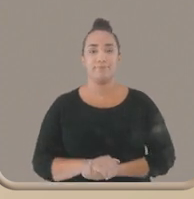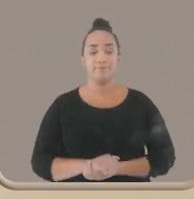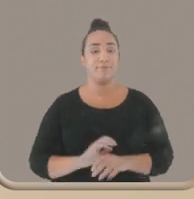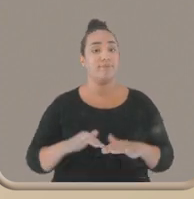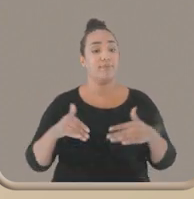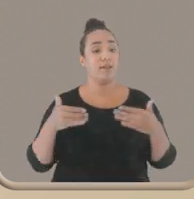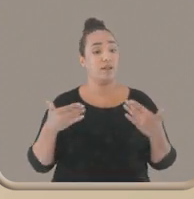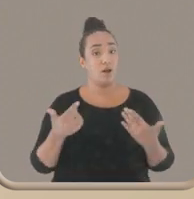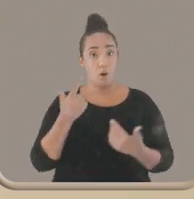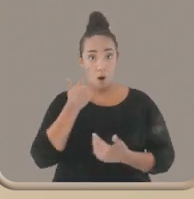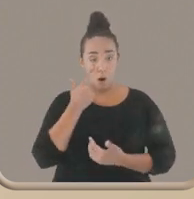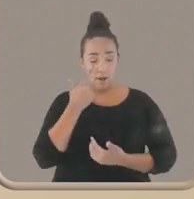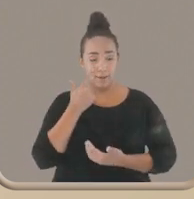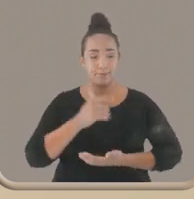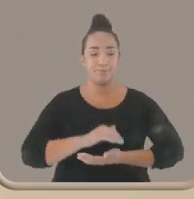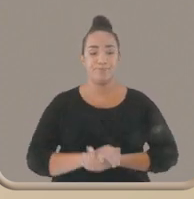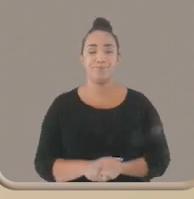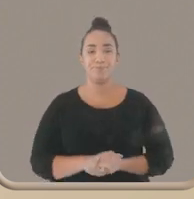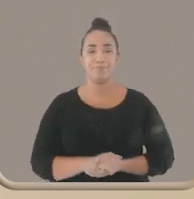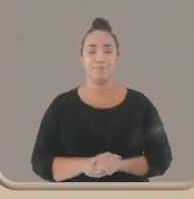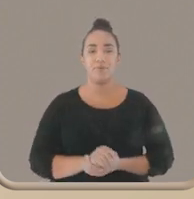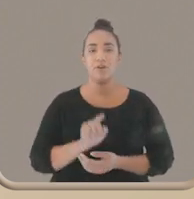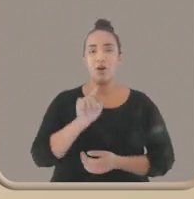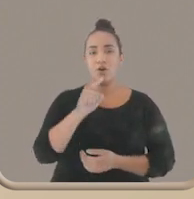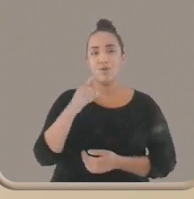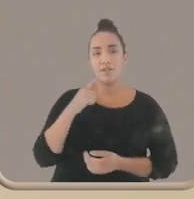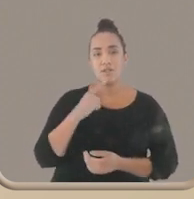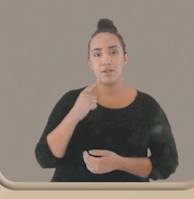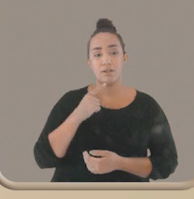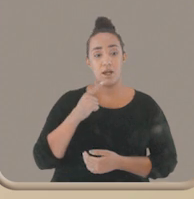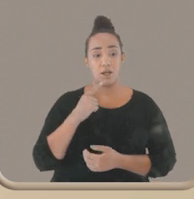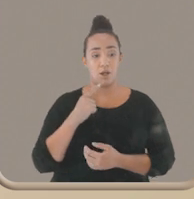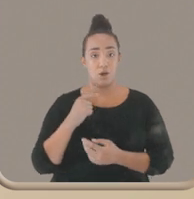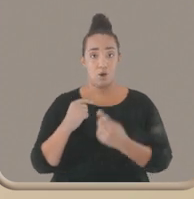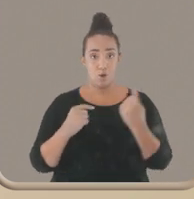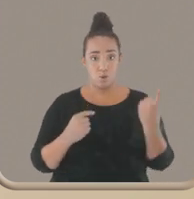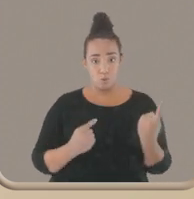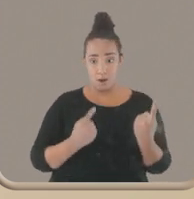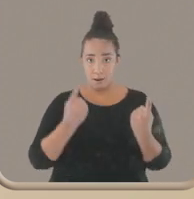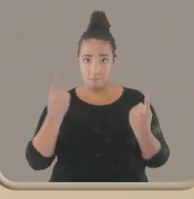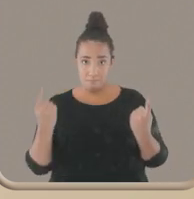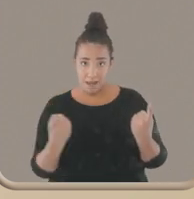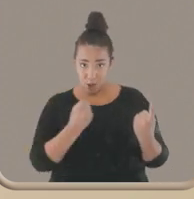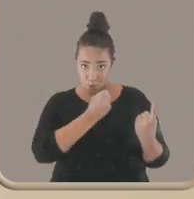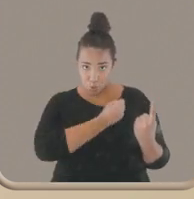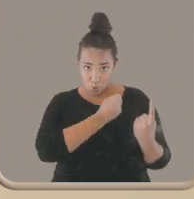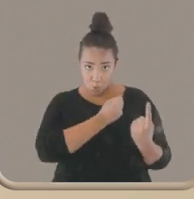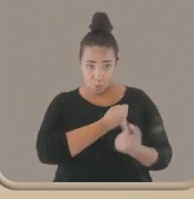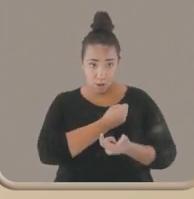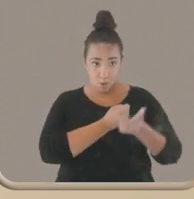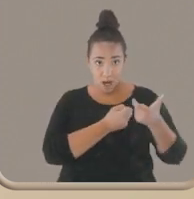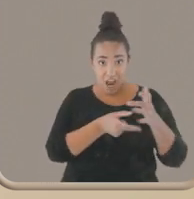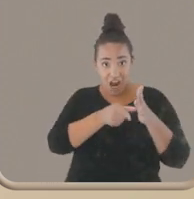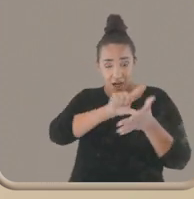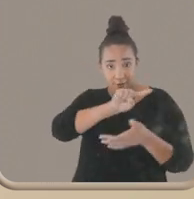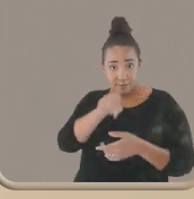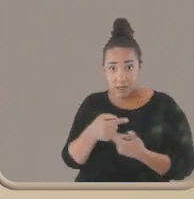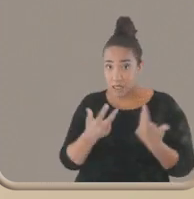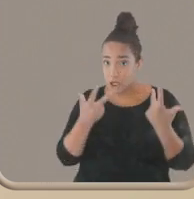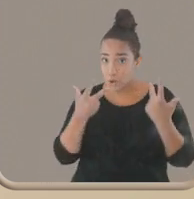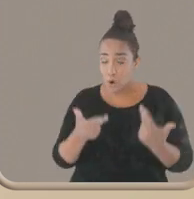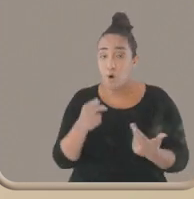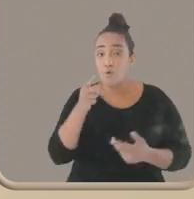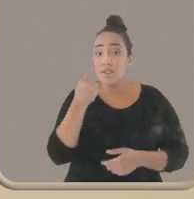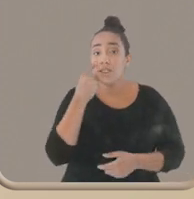centésimos. Então, veja aqui, quando você tiver dois números decimais em que a parte inteira